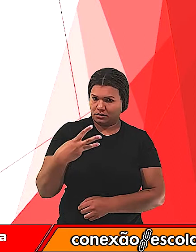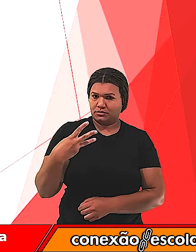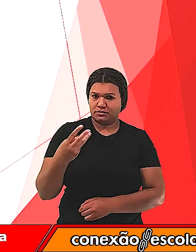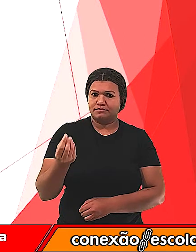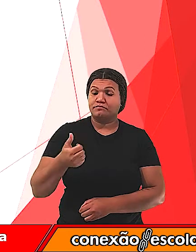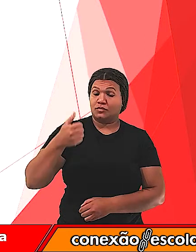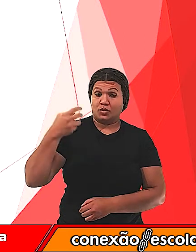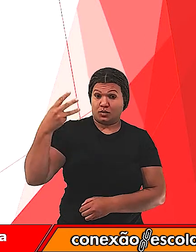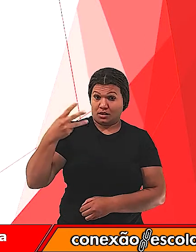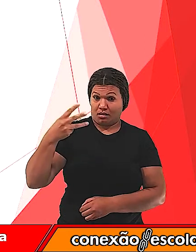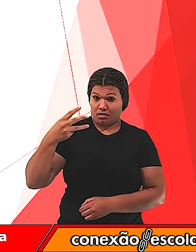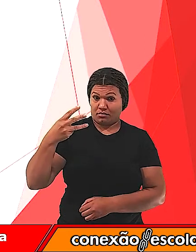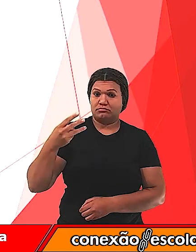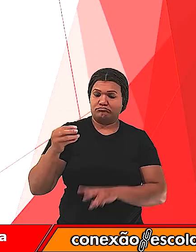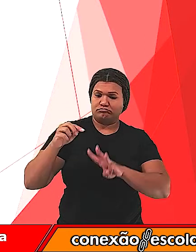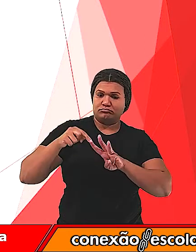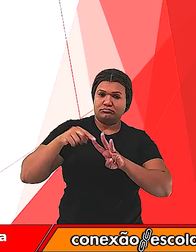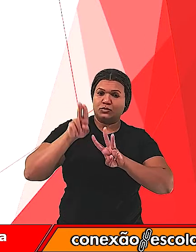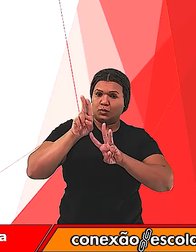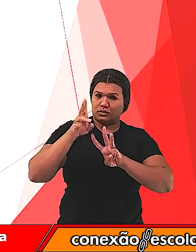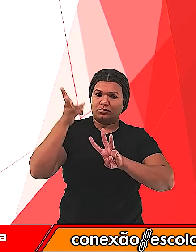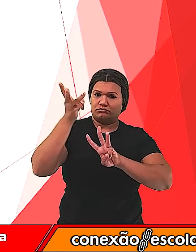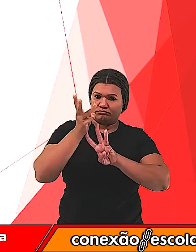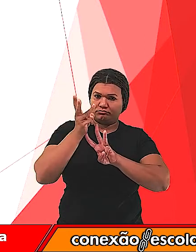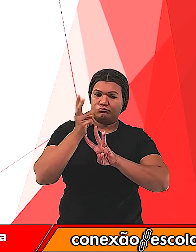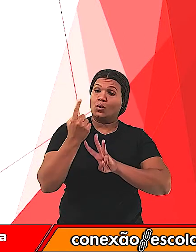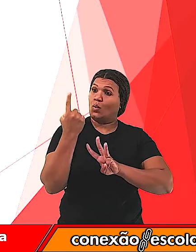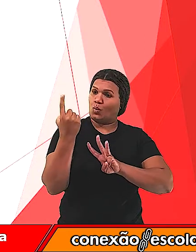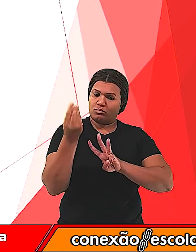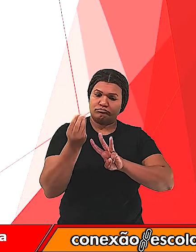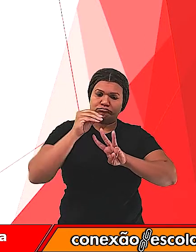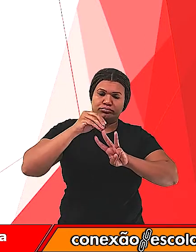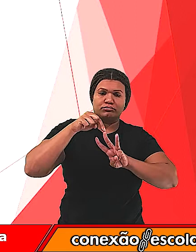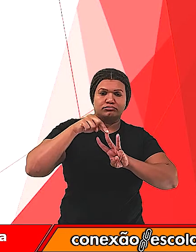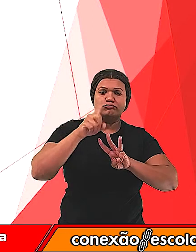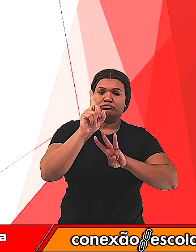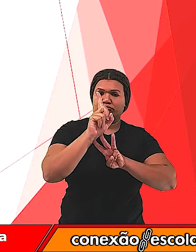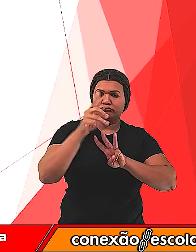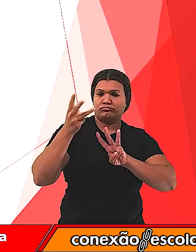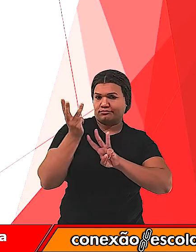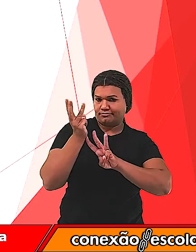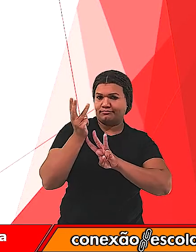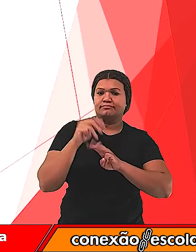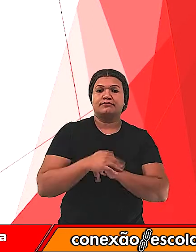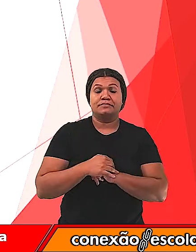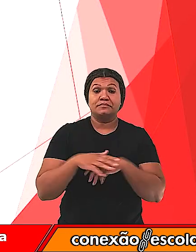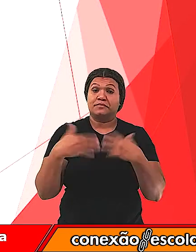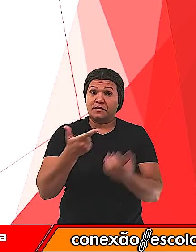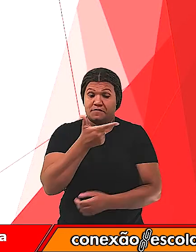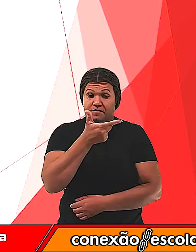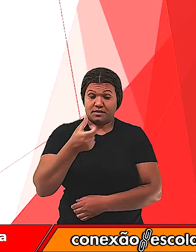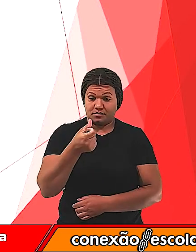da unidade. E o 10, que é o representado pelo 1, você vai colocar embaixo da dezena. Então,